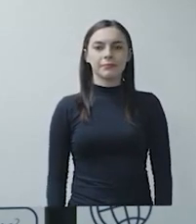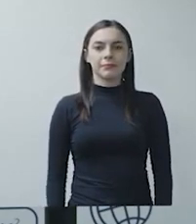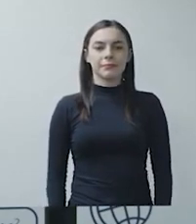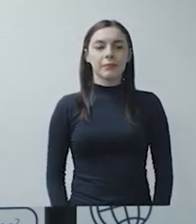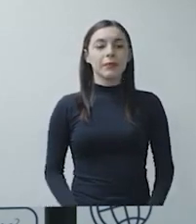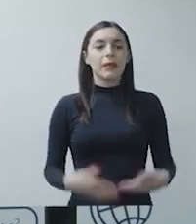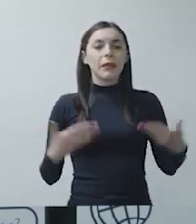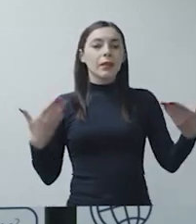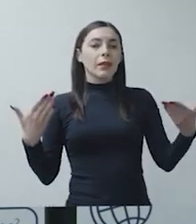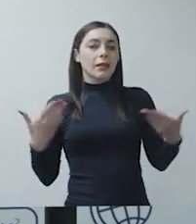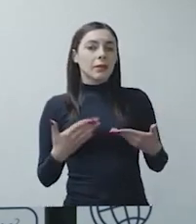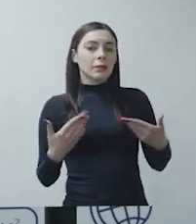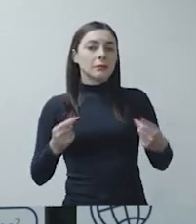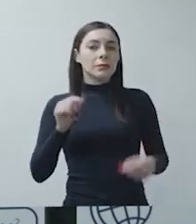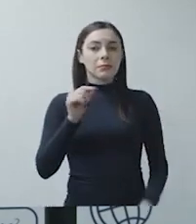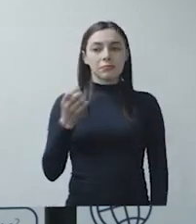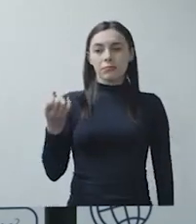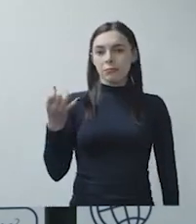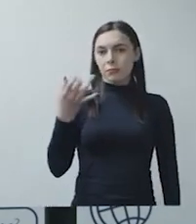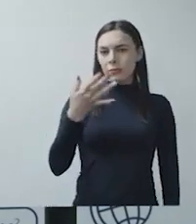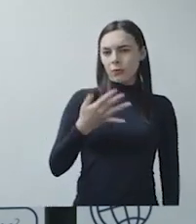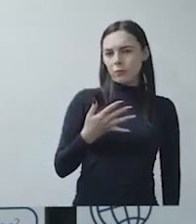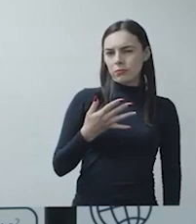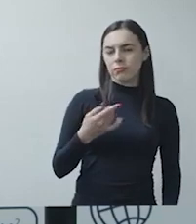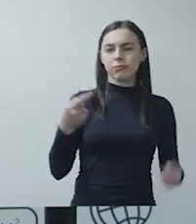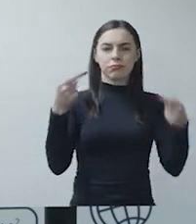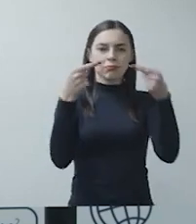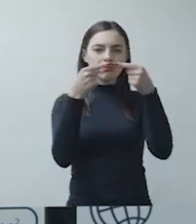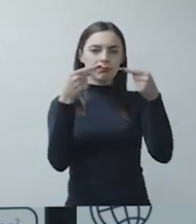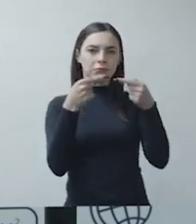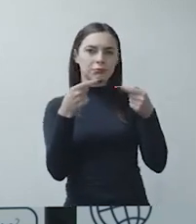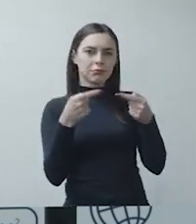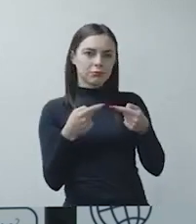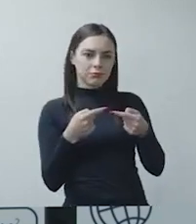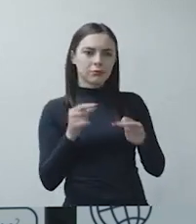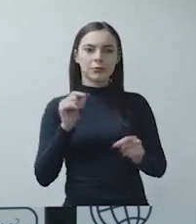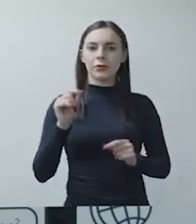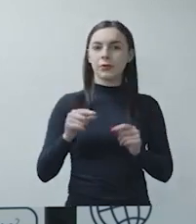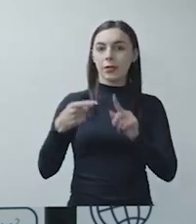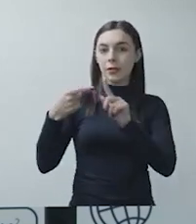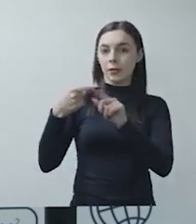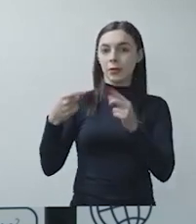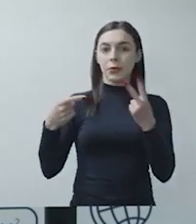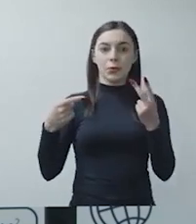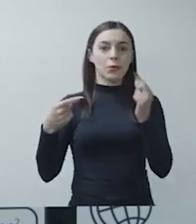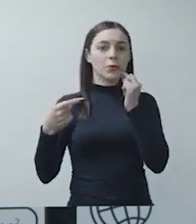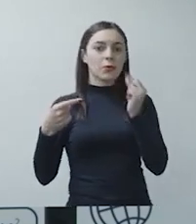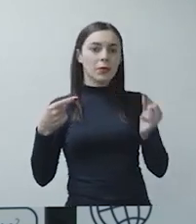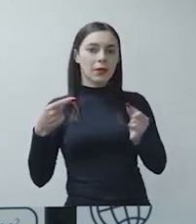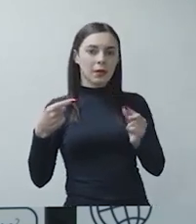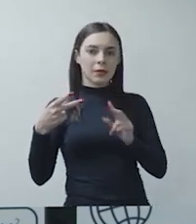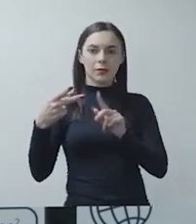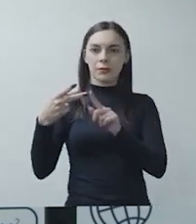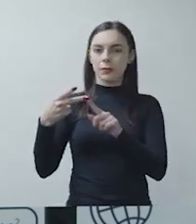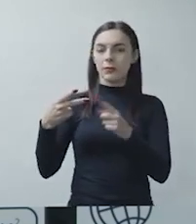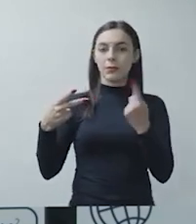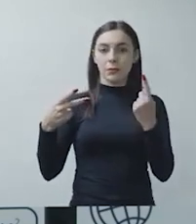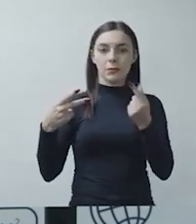Ligue as quantidades. Nós temos aqui 2 ratinhos, 1 ratinho